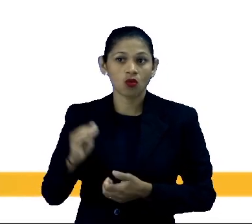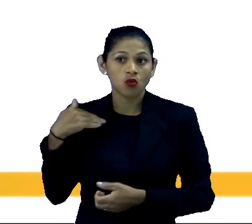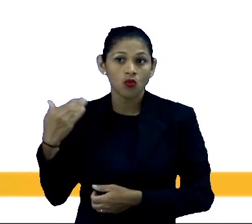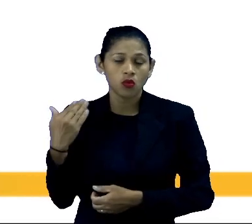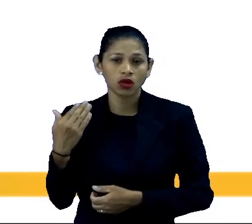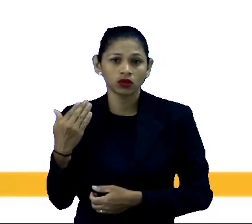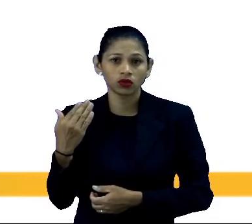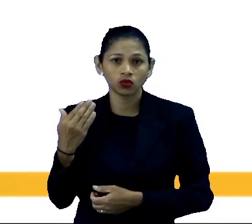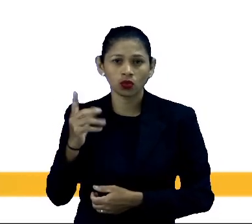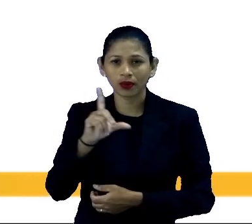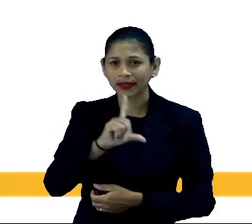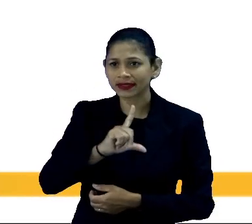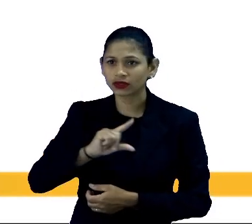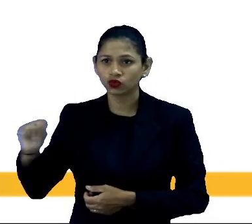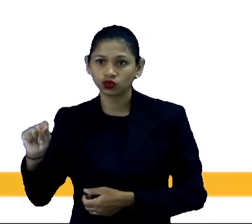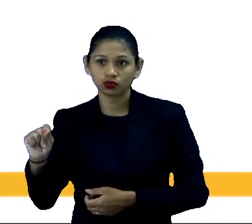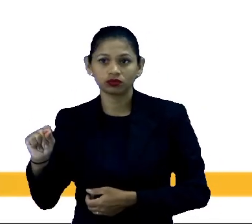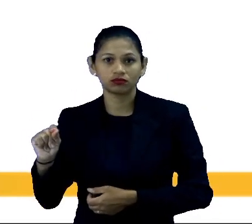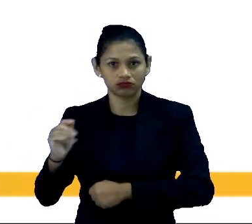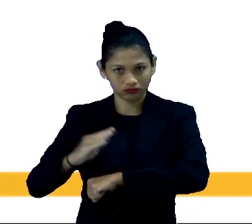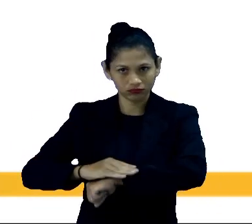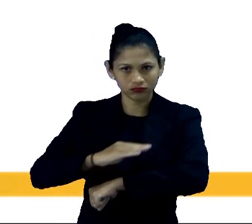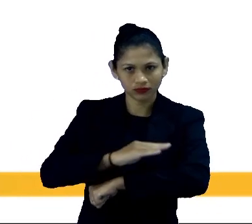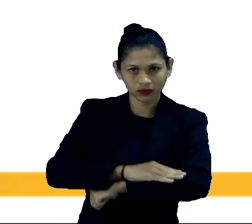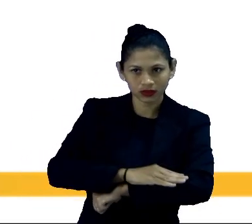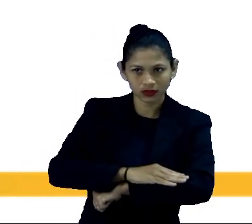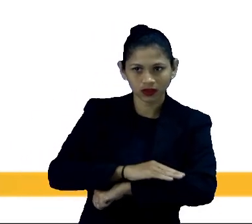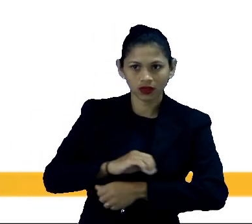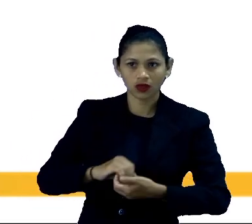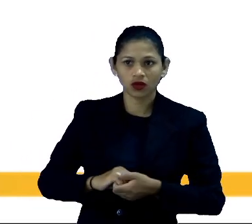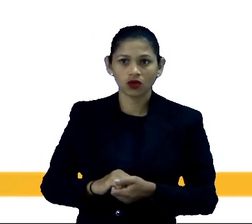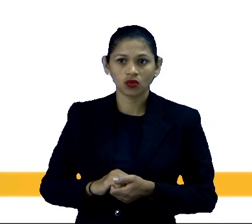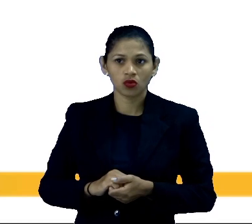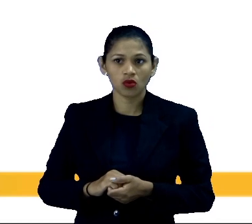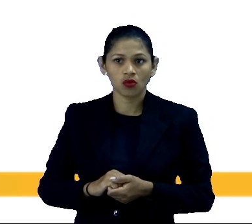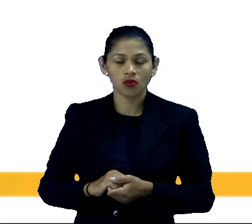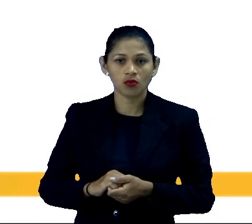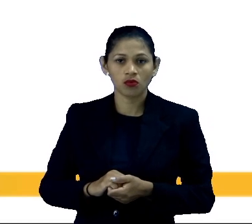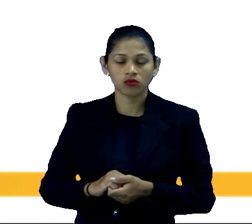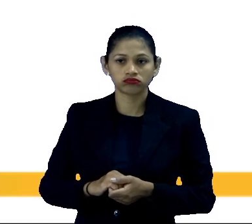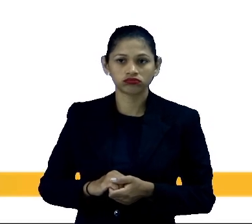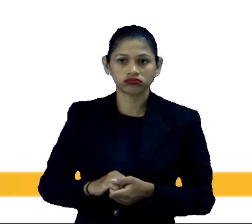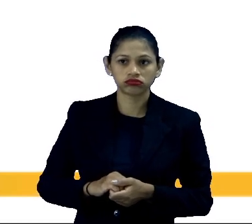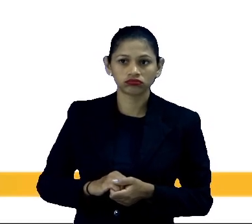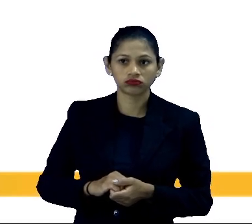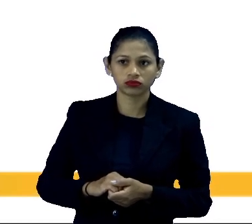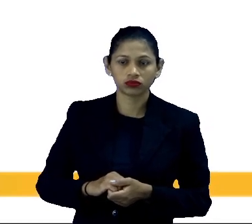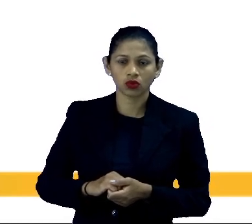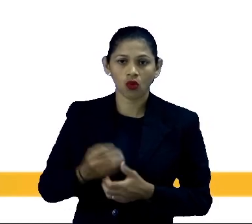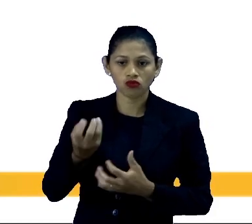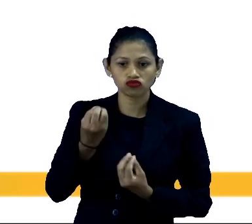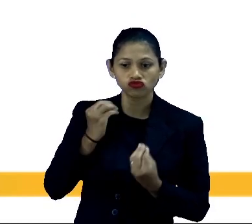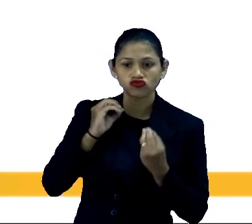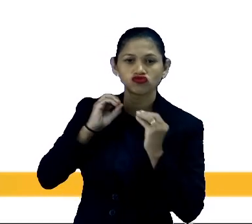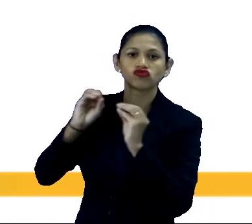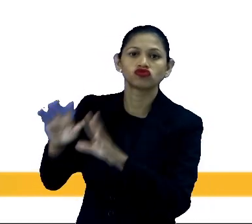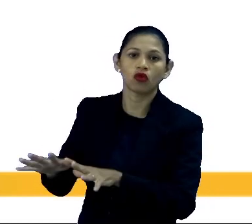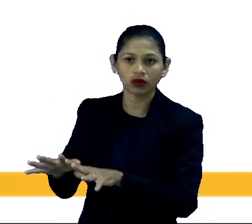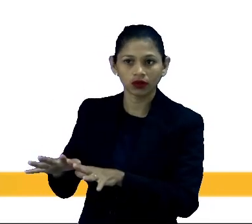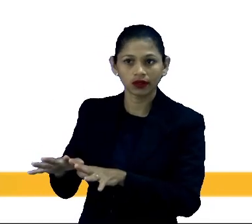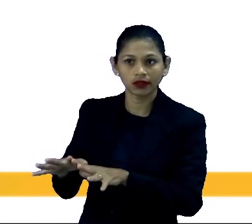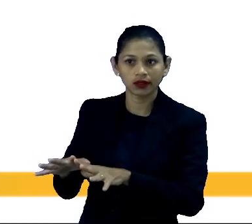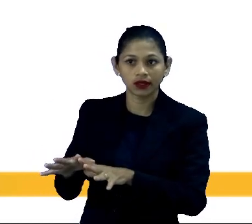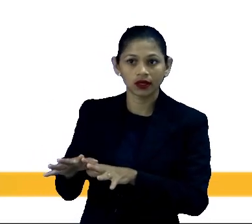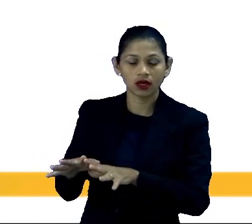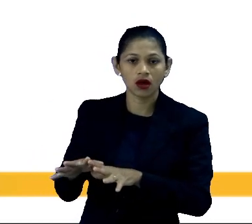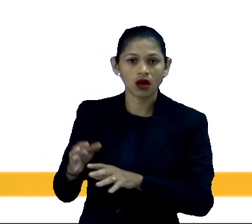lagoa. É interessante que todas as alternativas são fatos, são coisas citadas na história. Mas a pergunta é qual o fato que dá início a